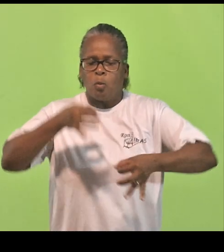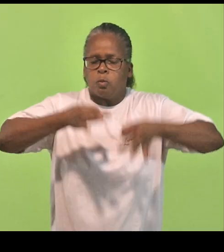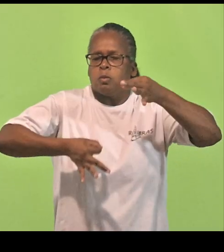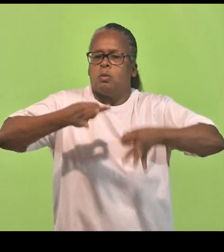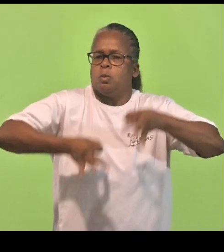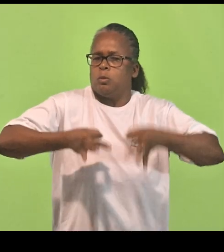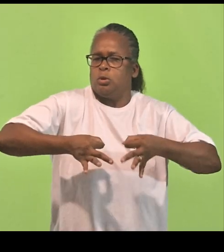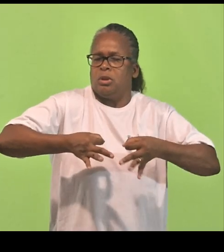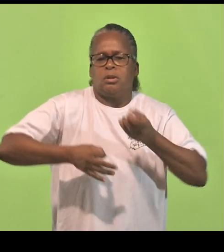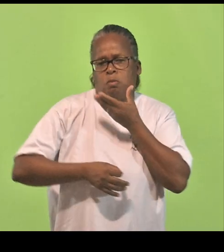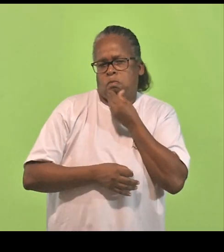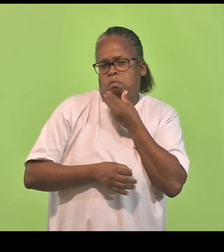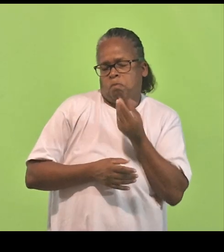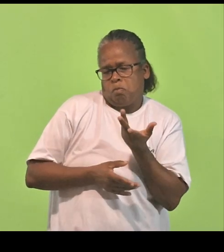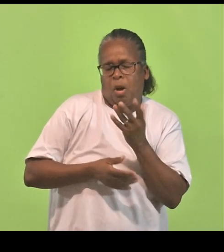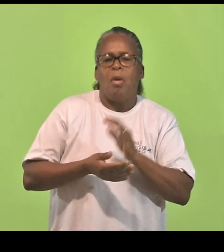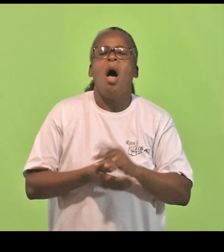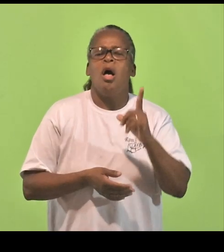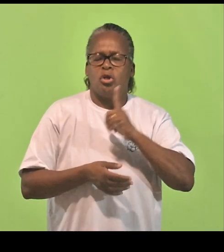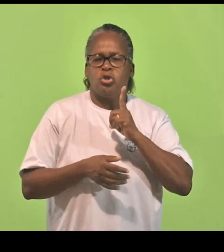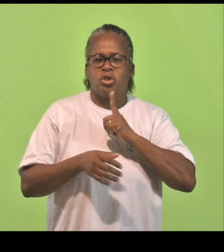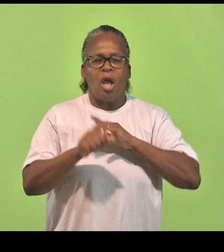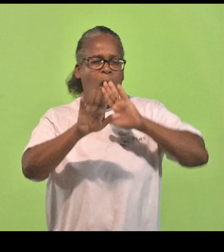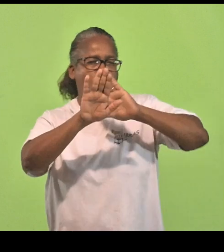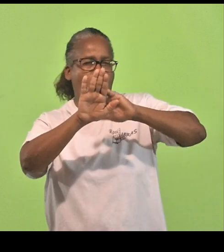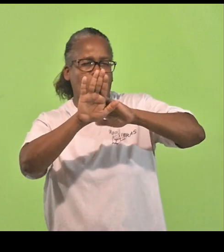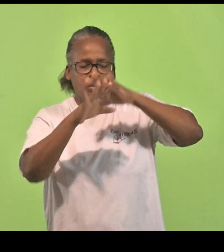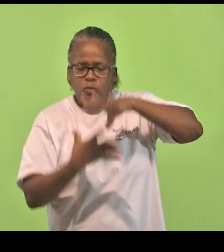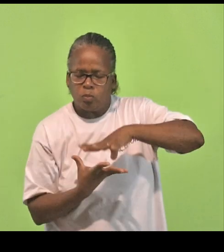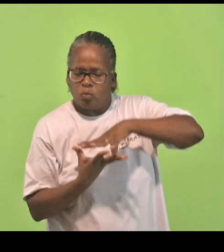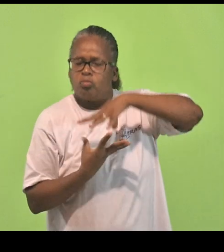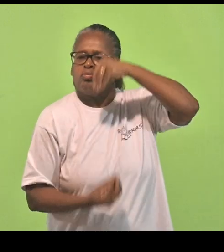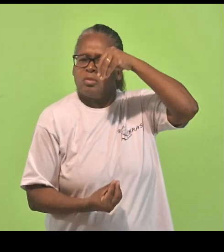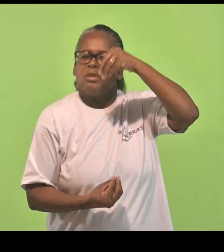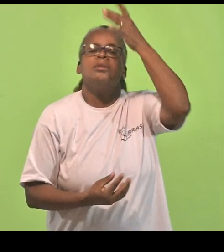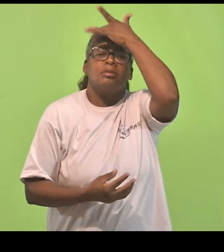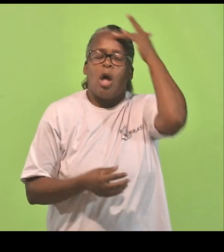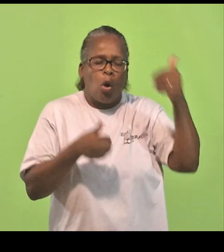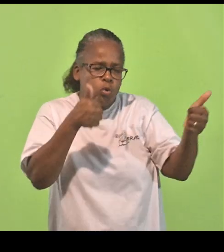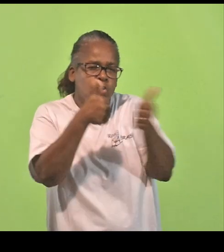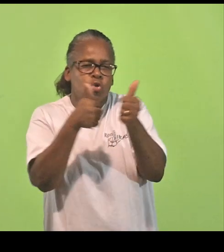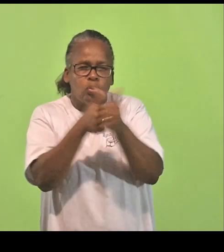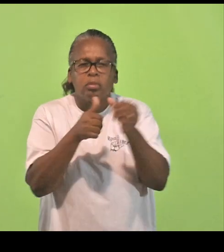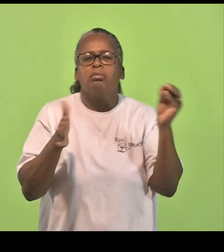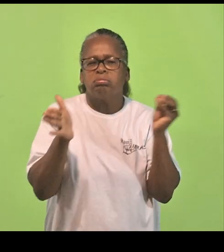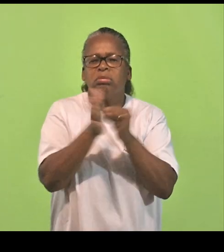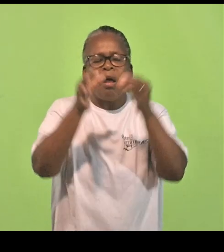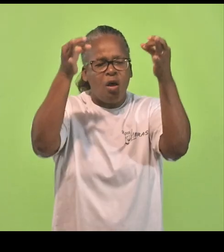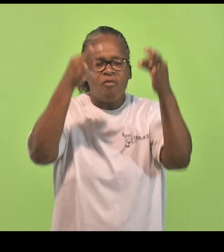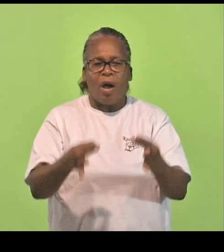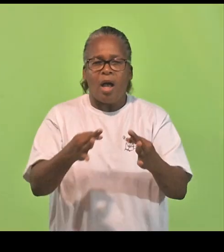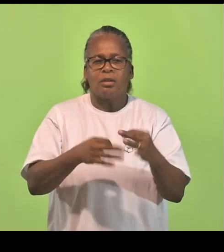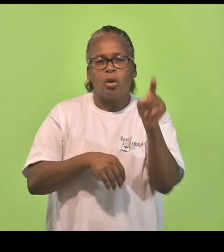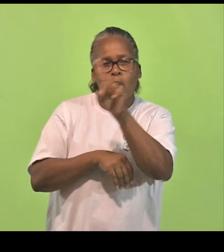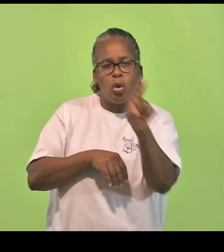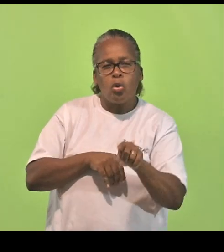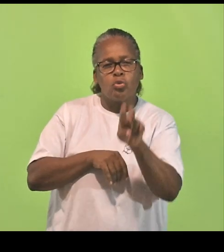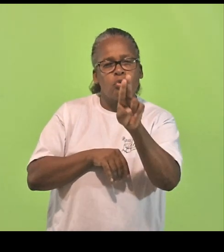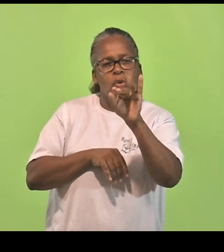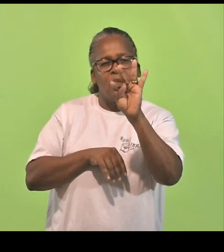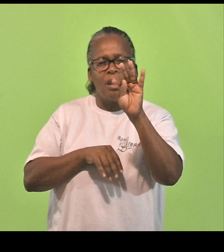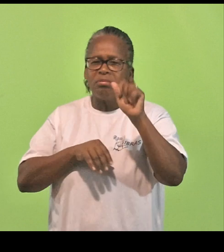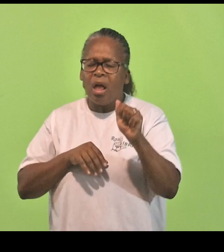jurídica. Havia o culto a figuras espirituais e ufológicas entre alguns dos membros, isso é fato. Zuíta era uma dessas